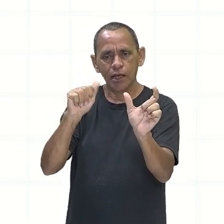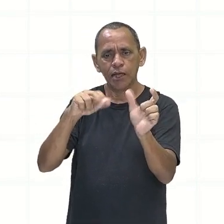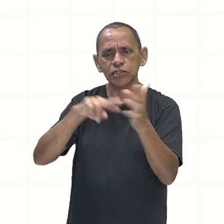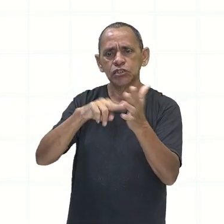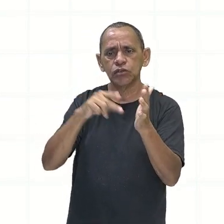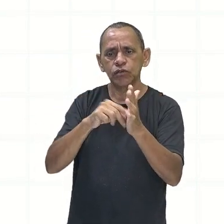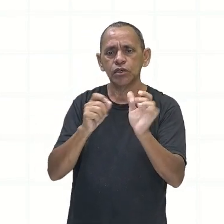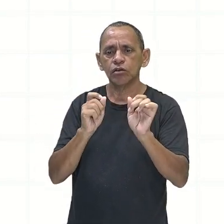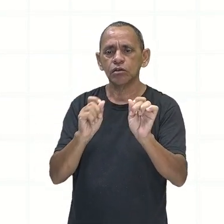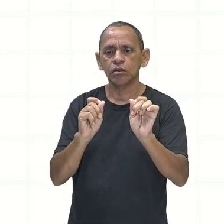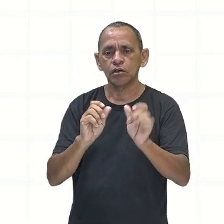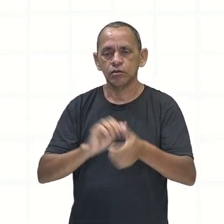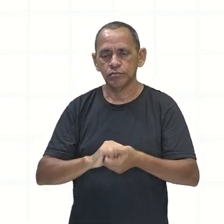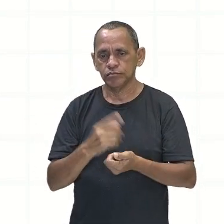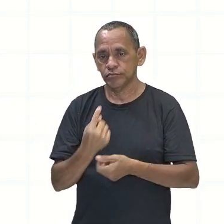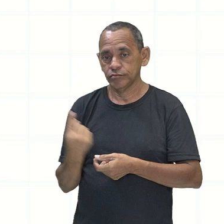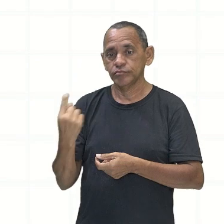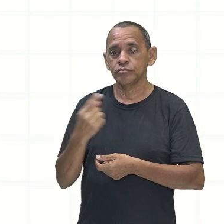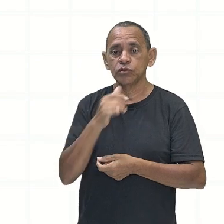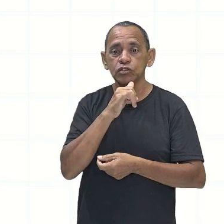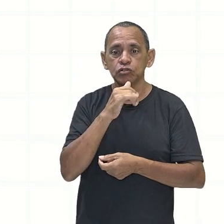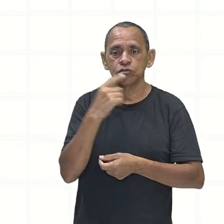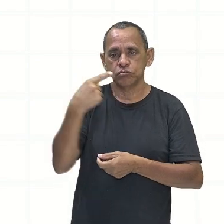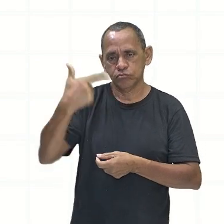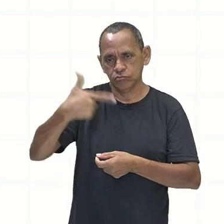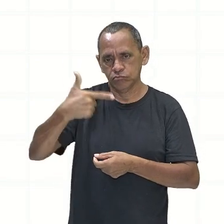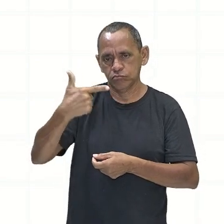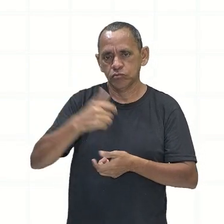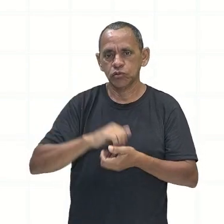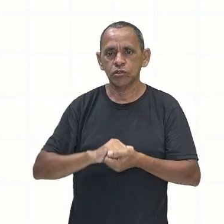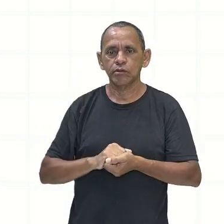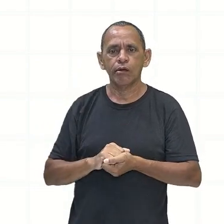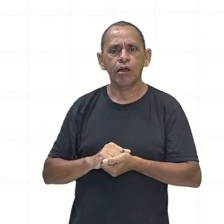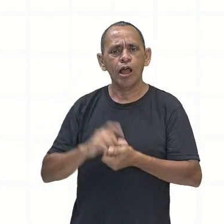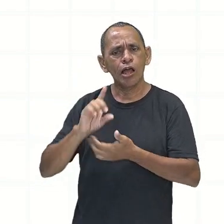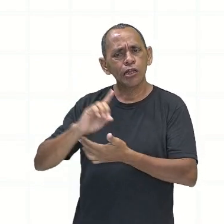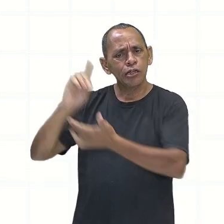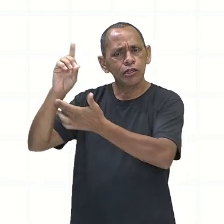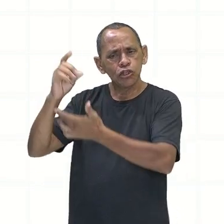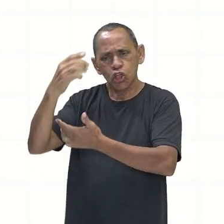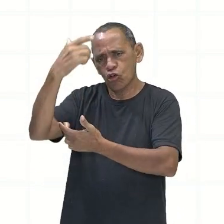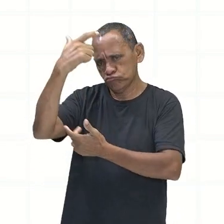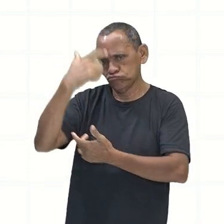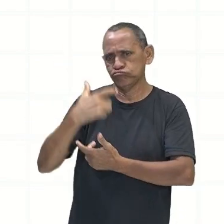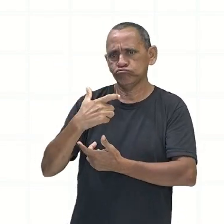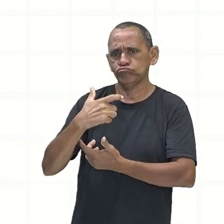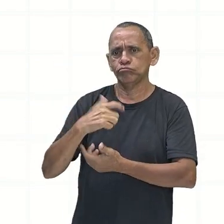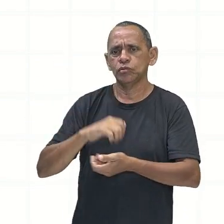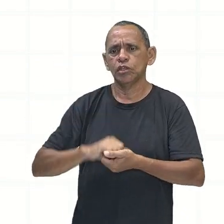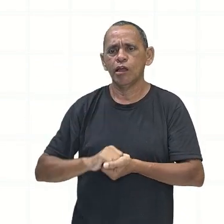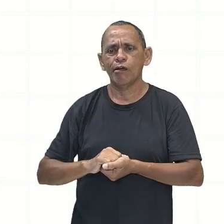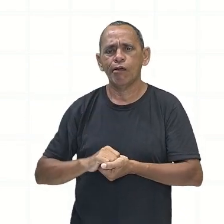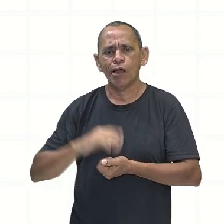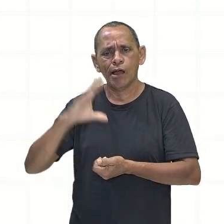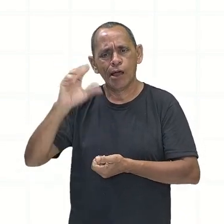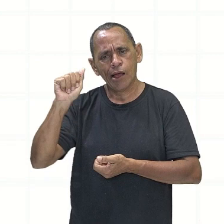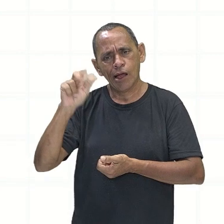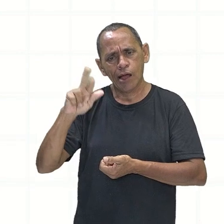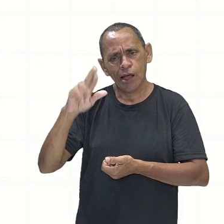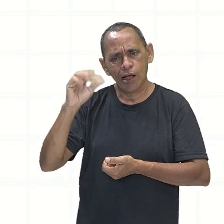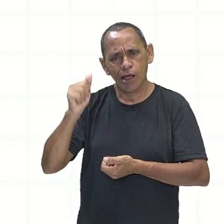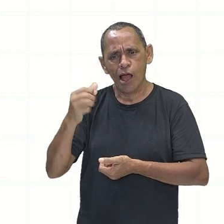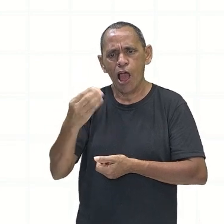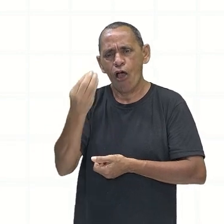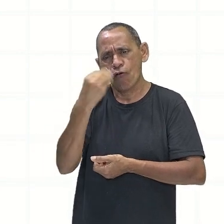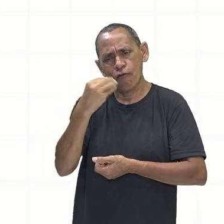segundo exemplo. Deus me fez um cara fraco, desdentado e feio. Observem que eu tenho mais uma